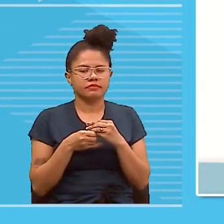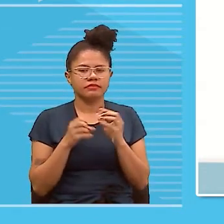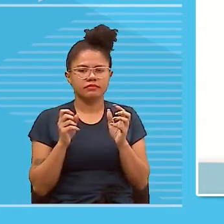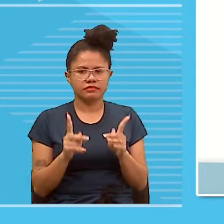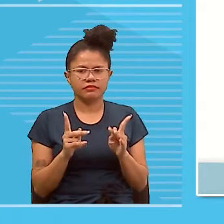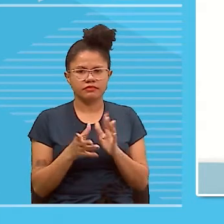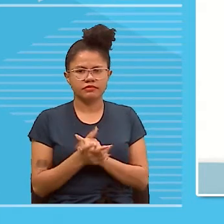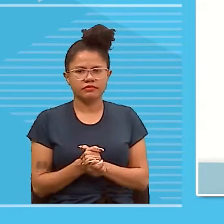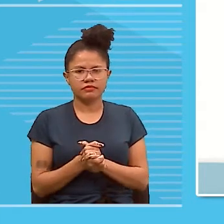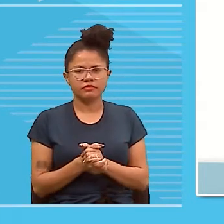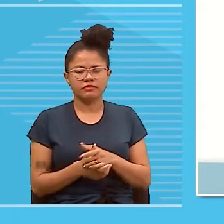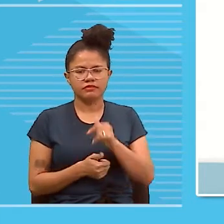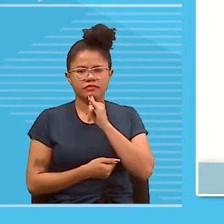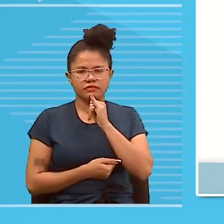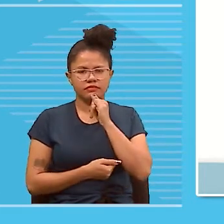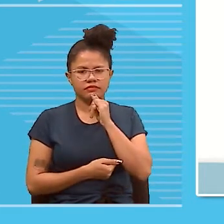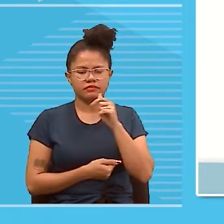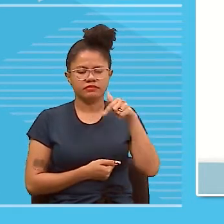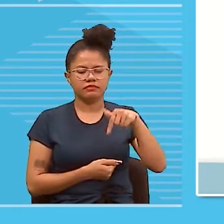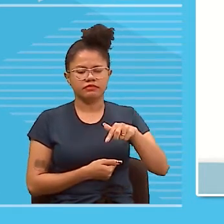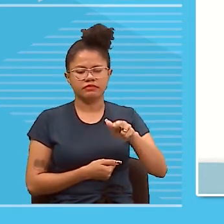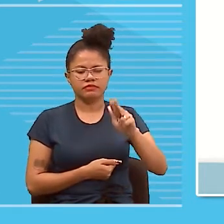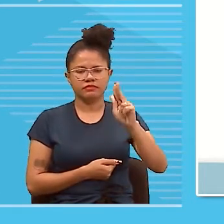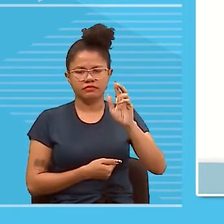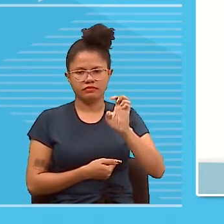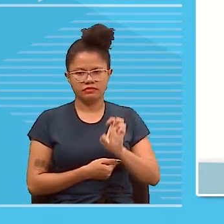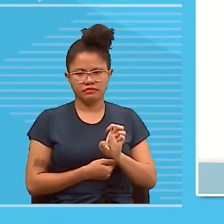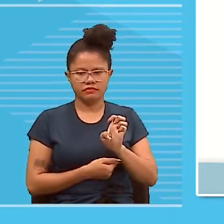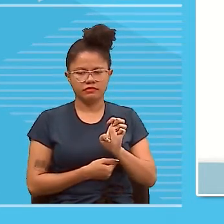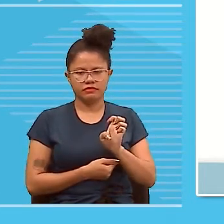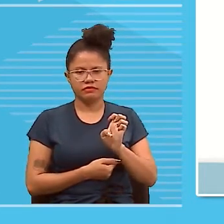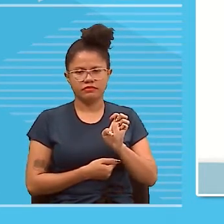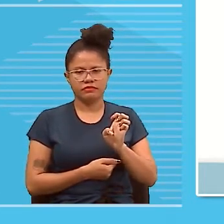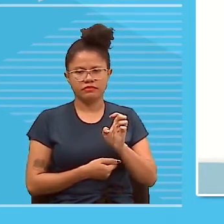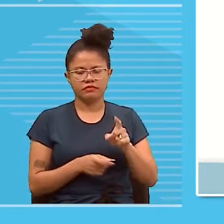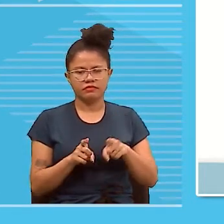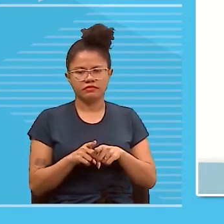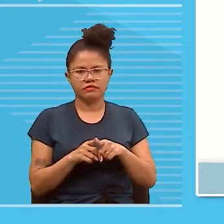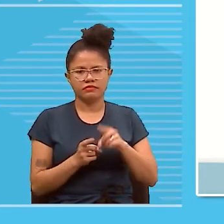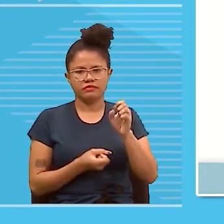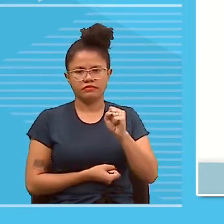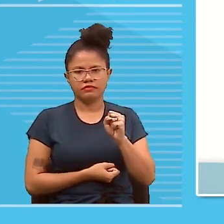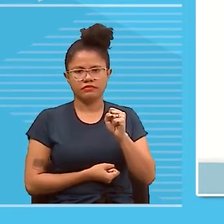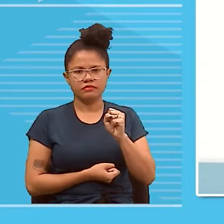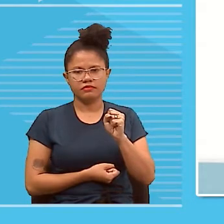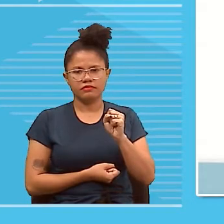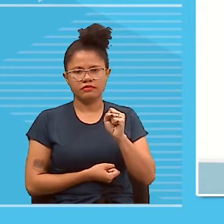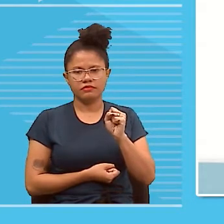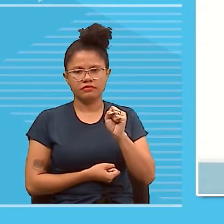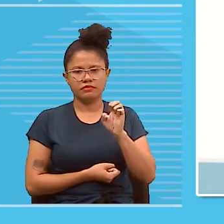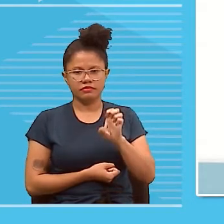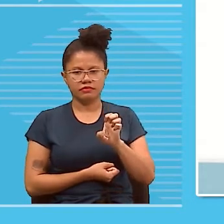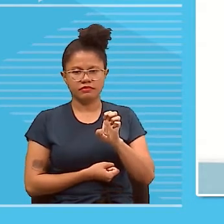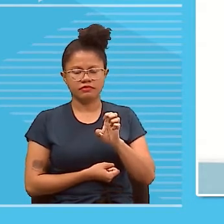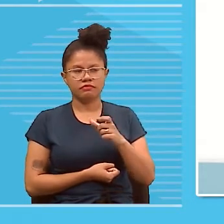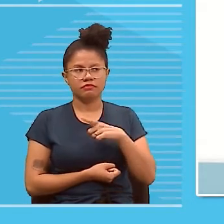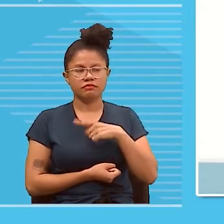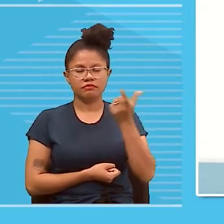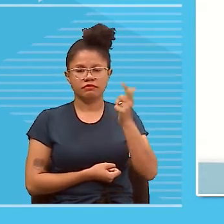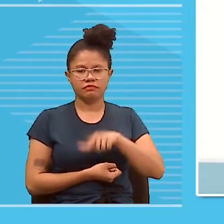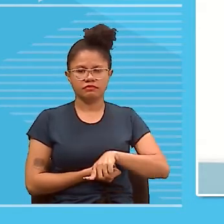o que o bem aí faltam 9 né as nove